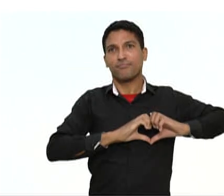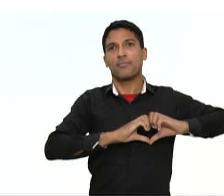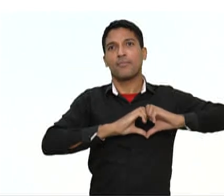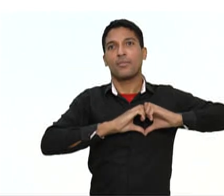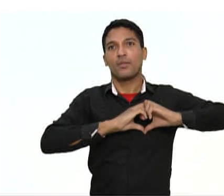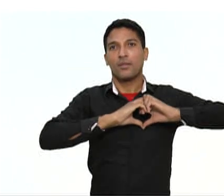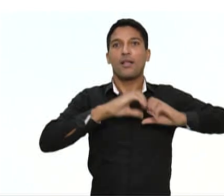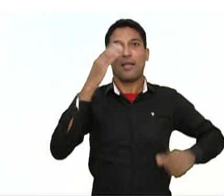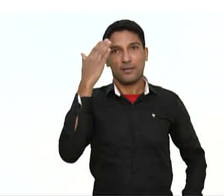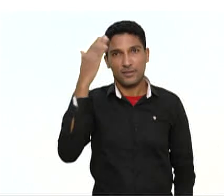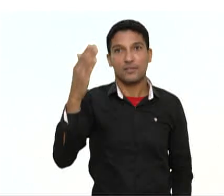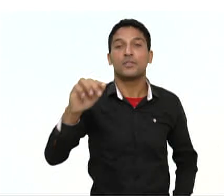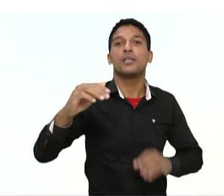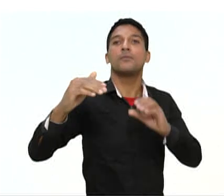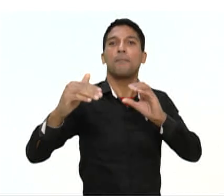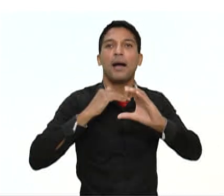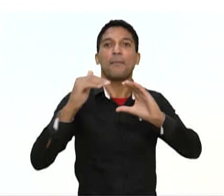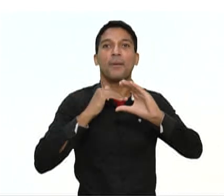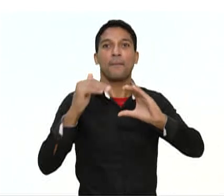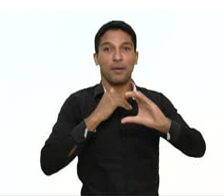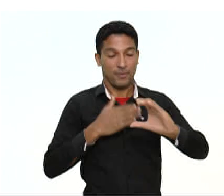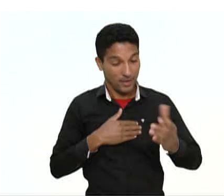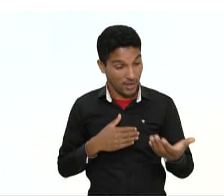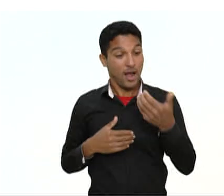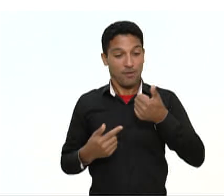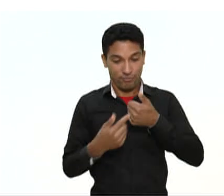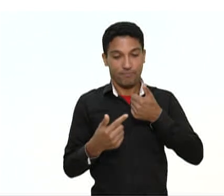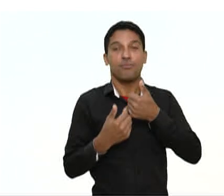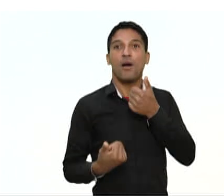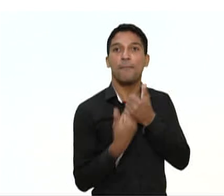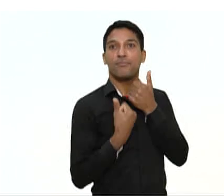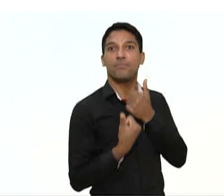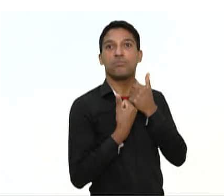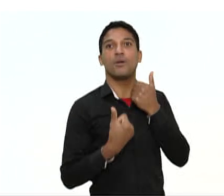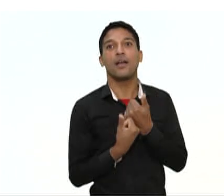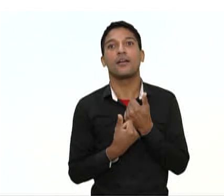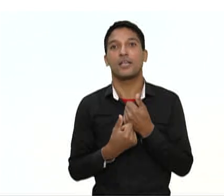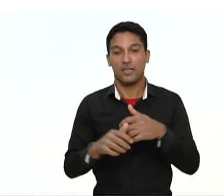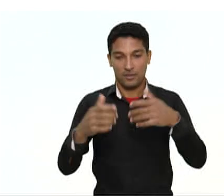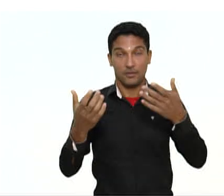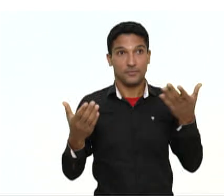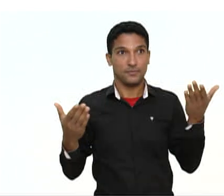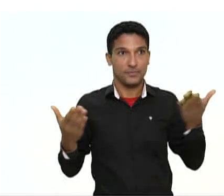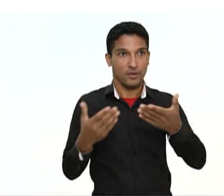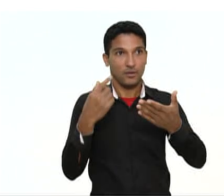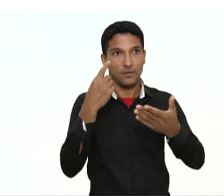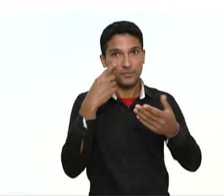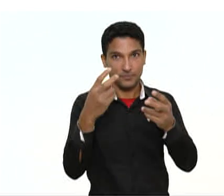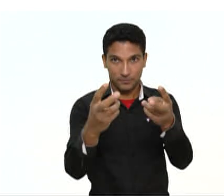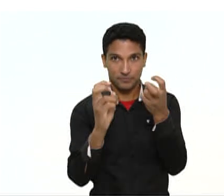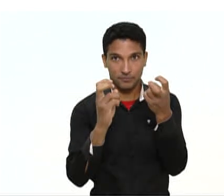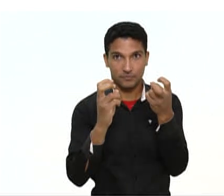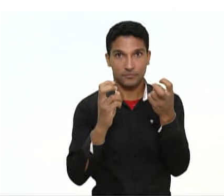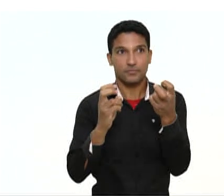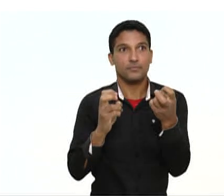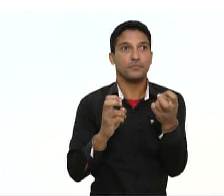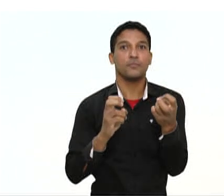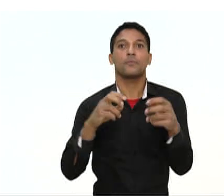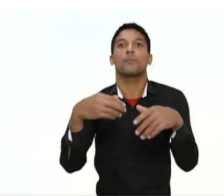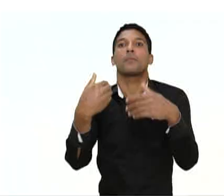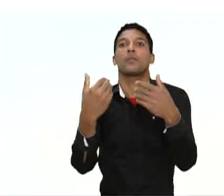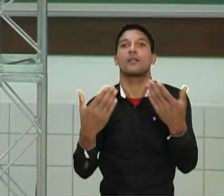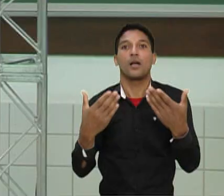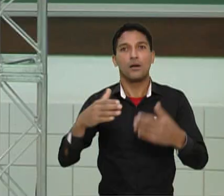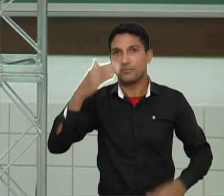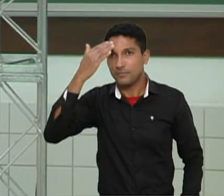mim, todas as mensagens de apoio, tá? Funções inorgânicas, né, que nós vimos agora há pouco, certo, galera? Então aqui o